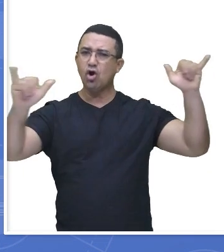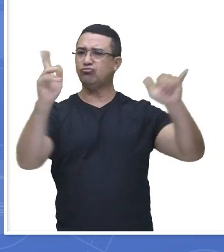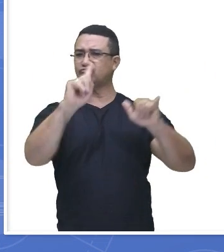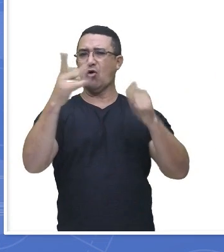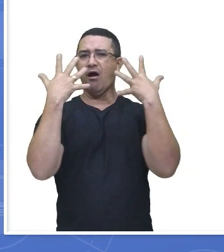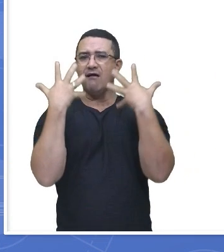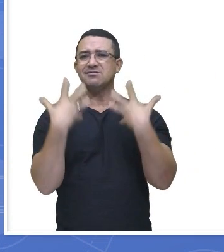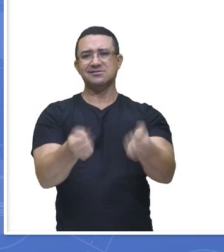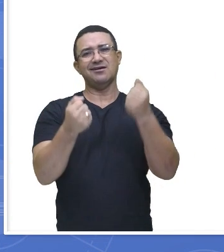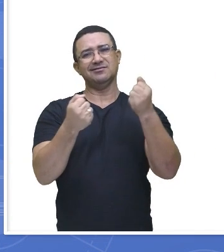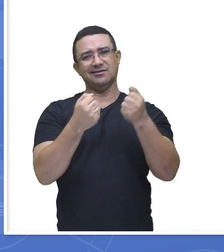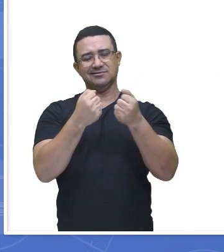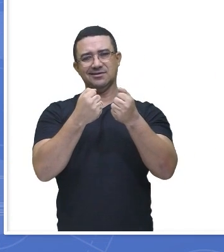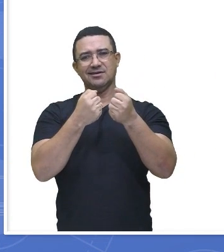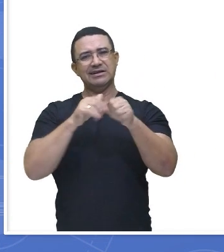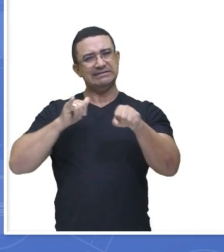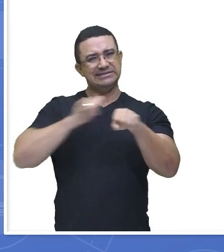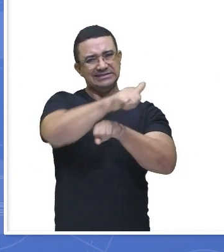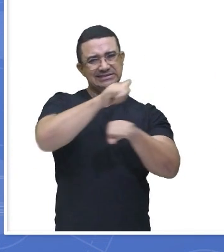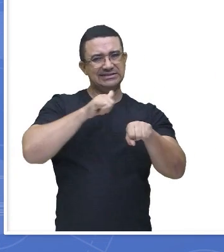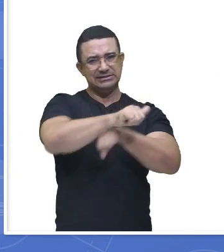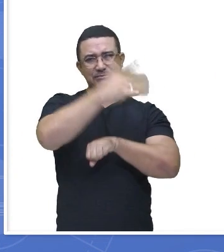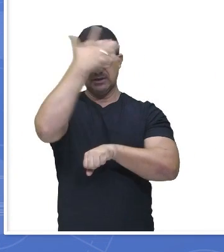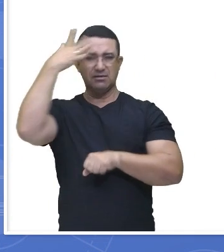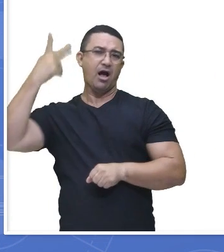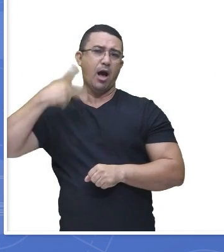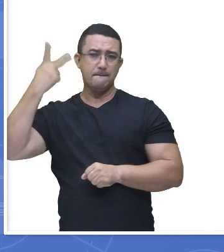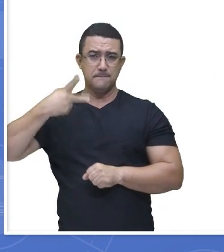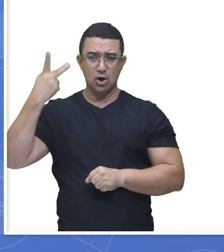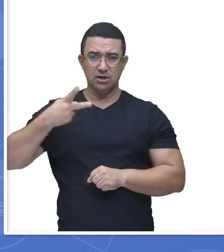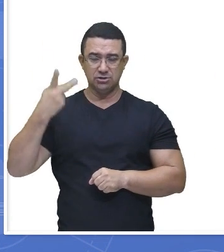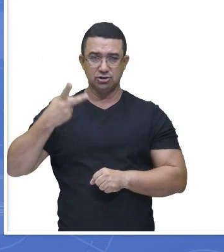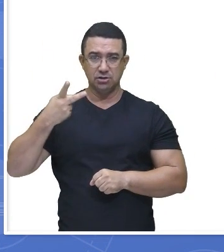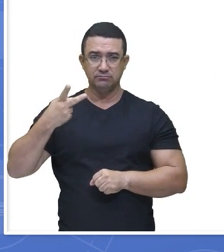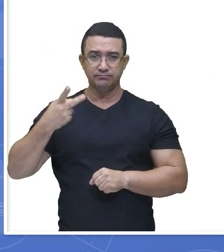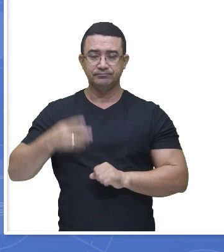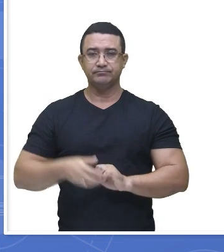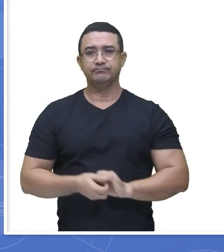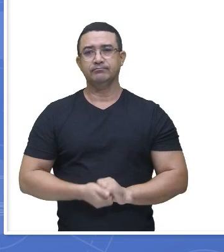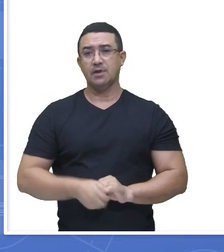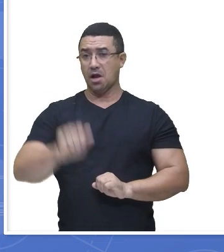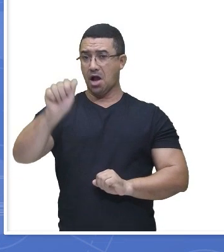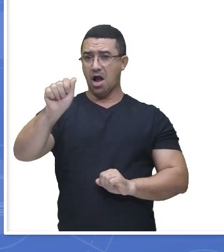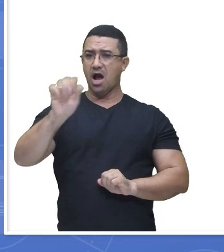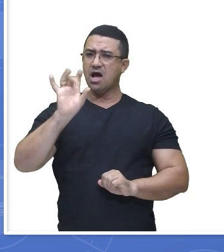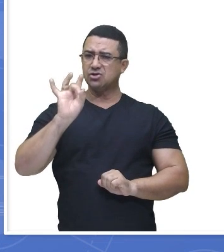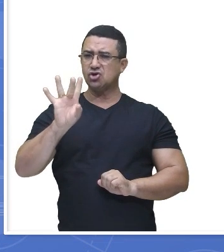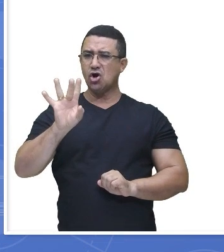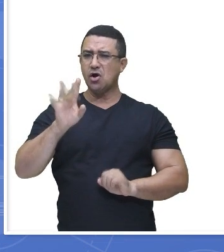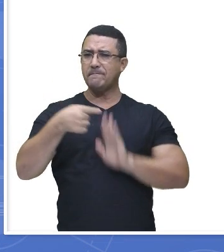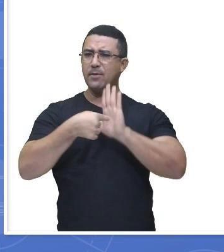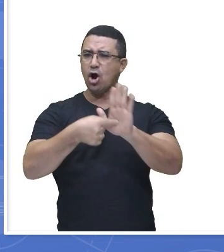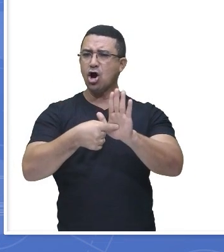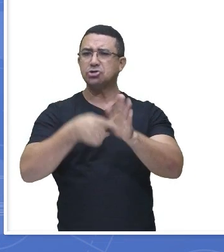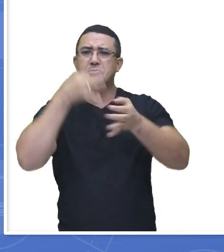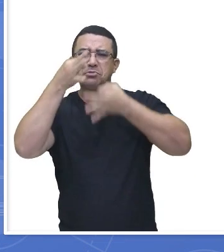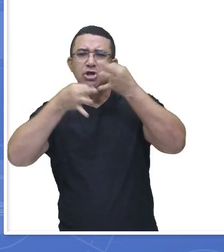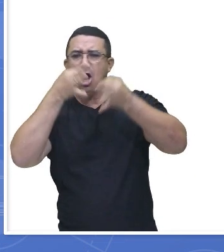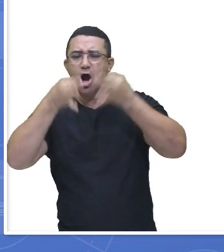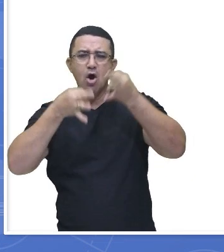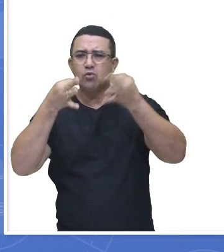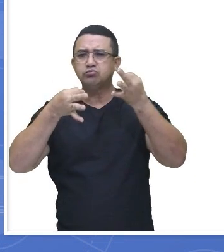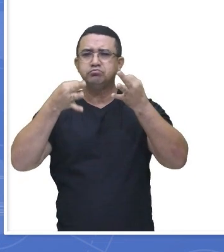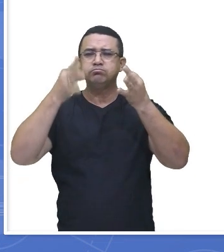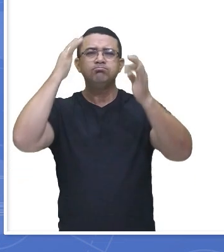com a corrupção política. Aqui parece mais uma manifestação de um pensamento, né, de uma opinião, não é